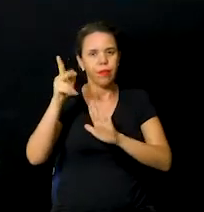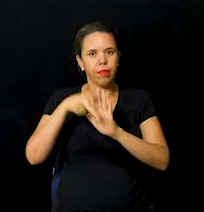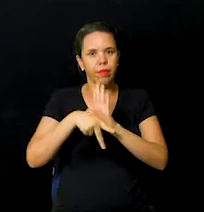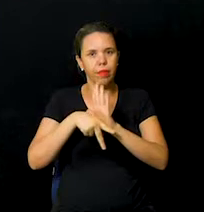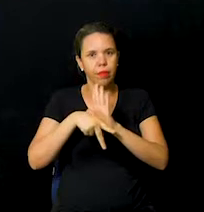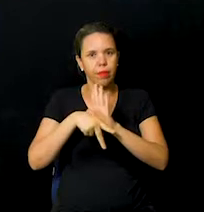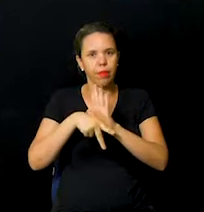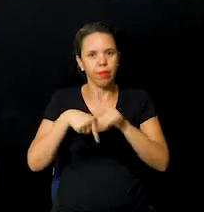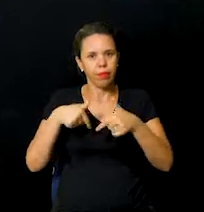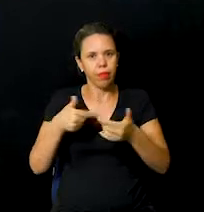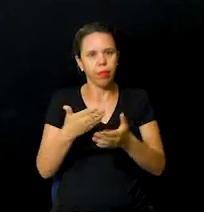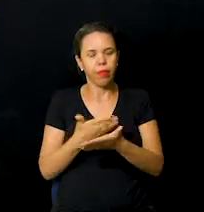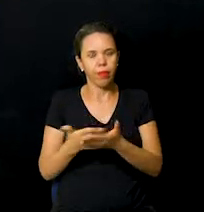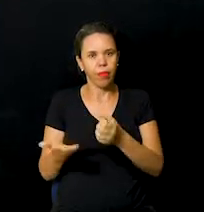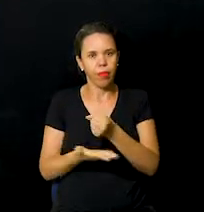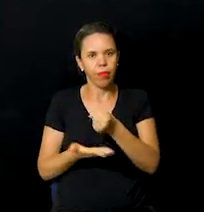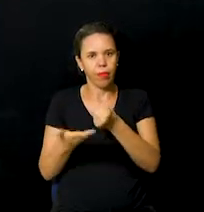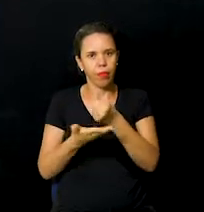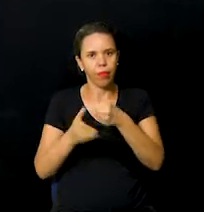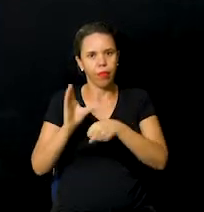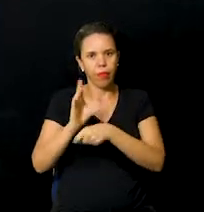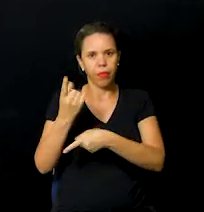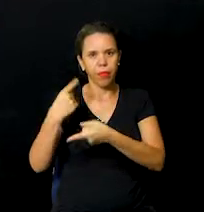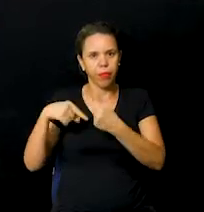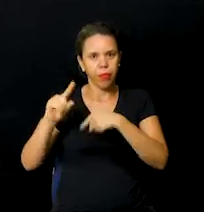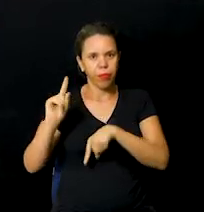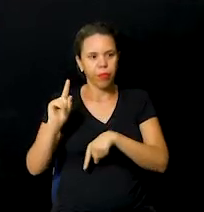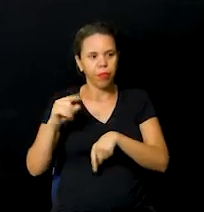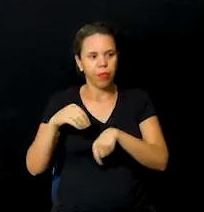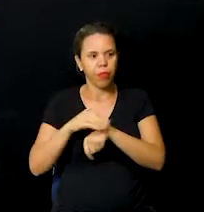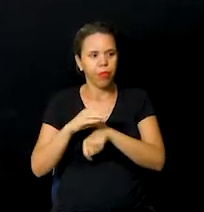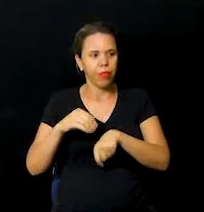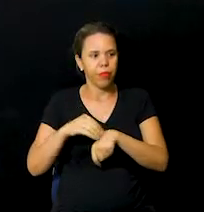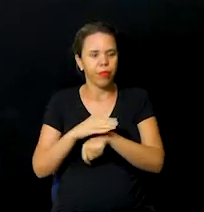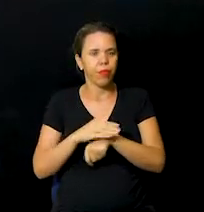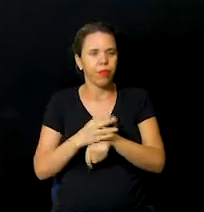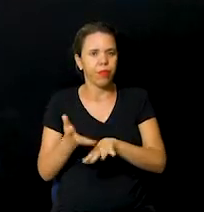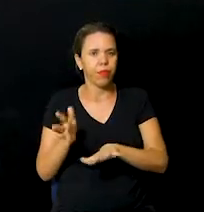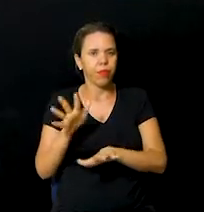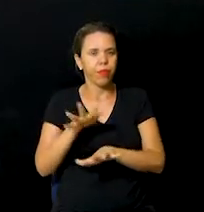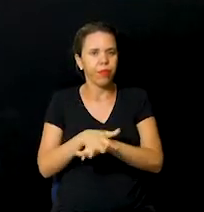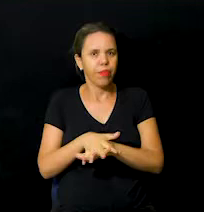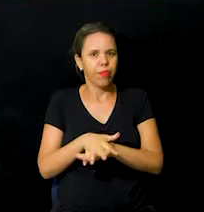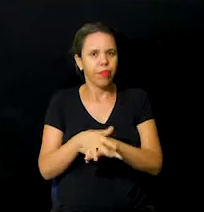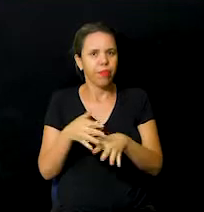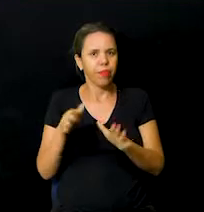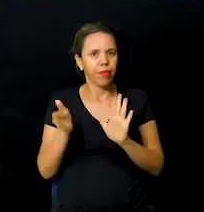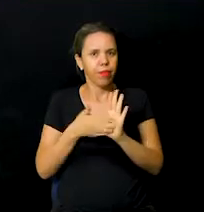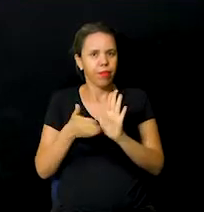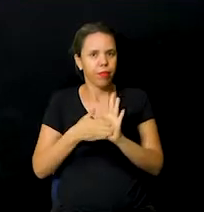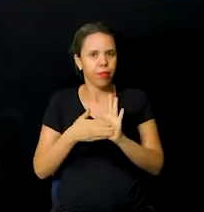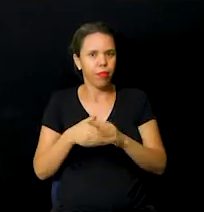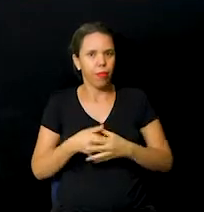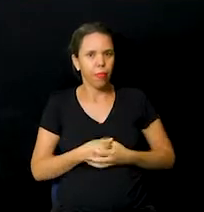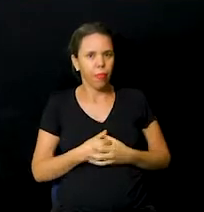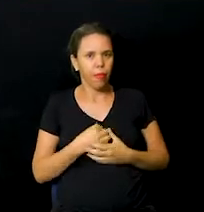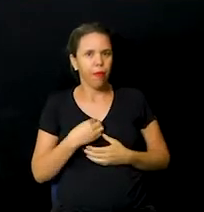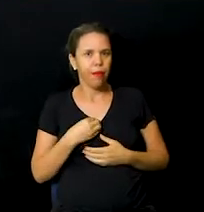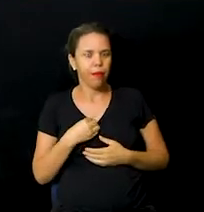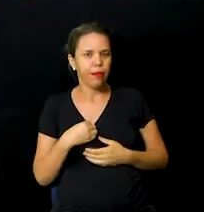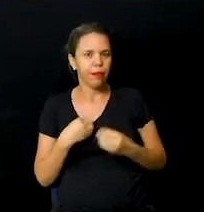desenvolver o projeto Iniciantes para o Sucesso e trouxe a inclusão a esta